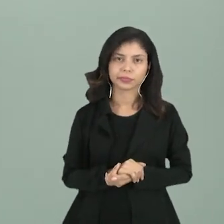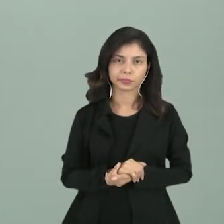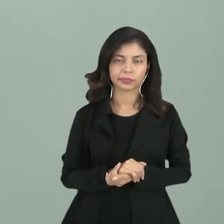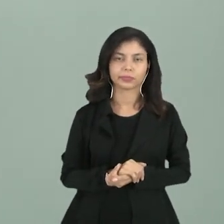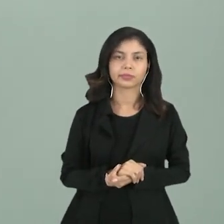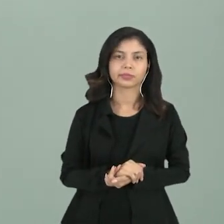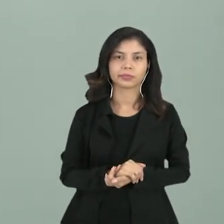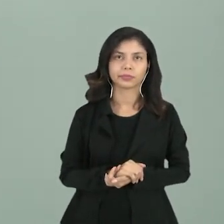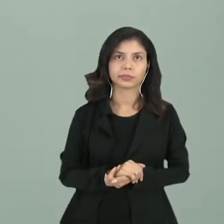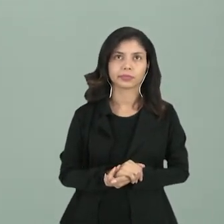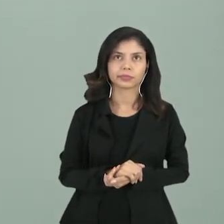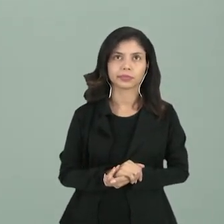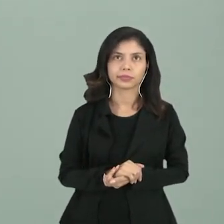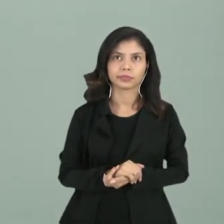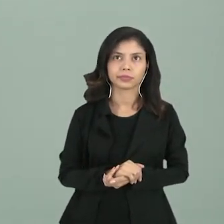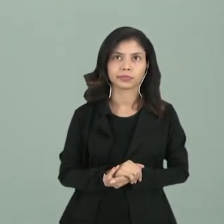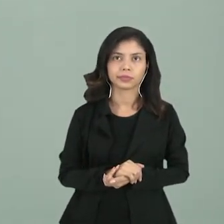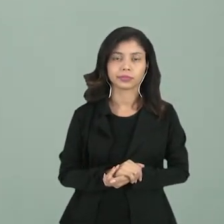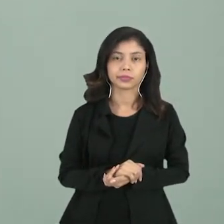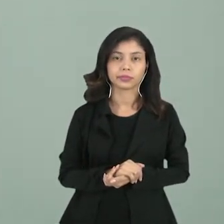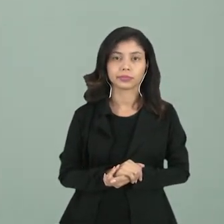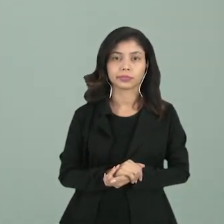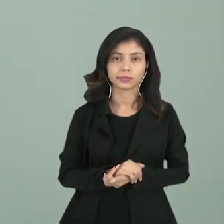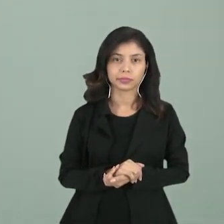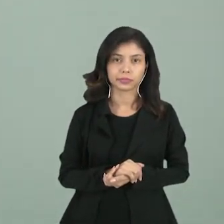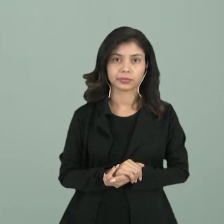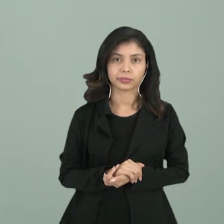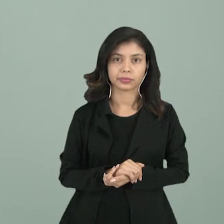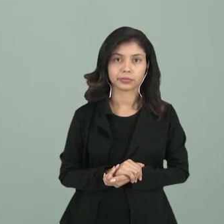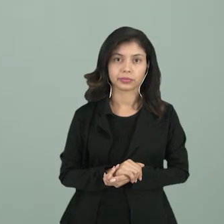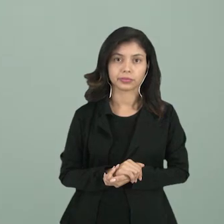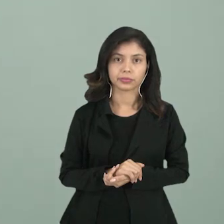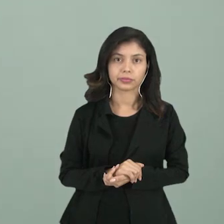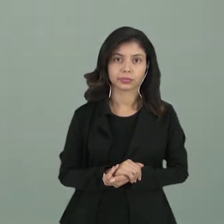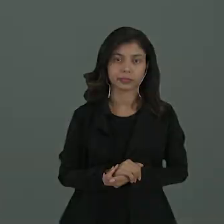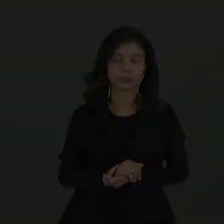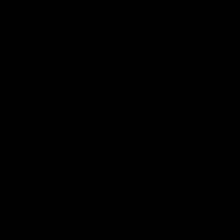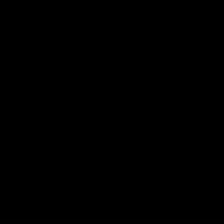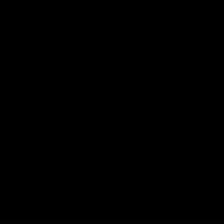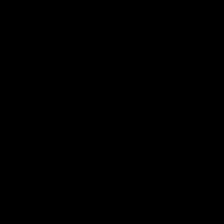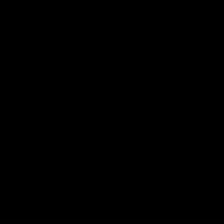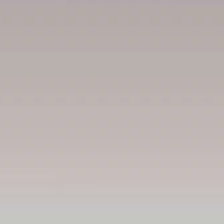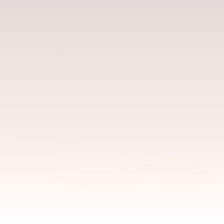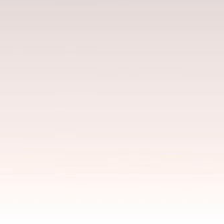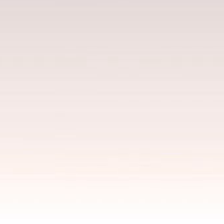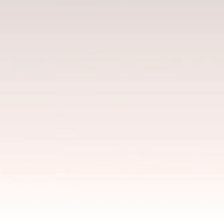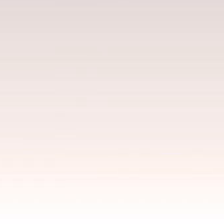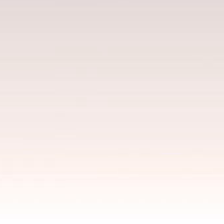educ.ce.ac.gov.br para mais detalhes e mais materiais.